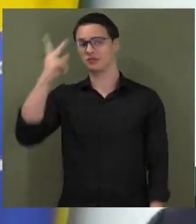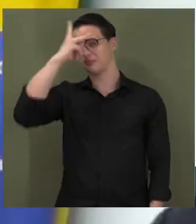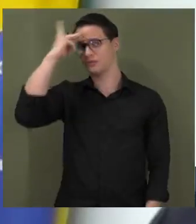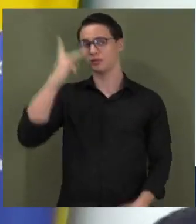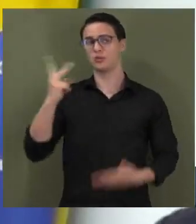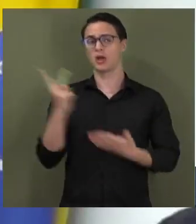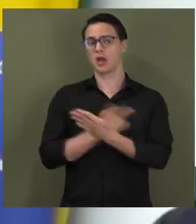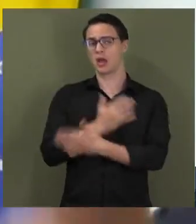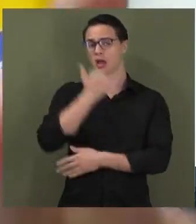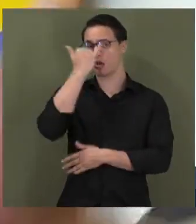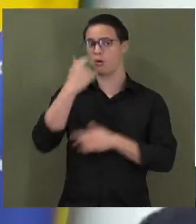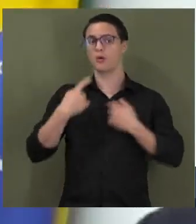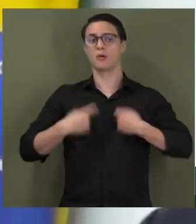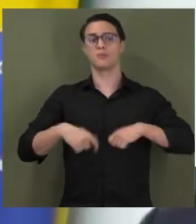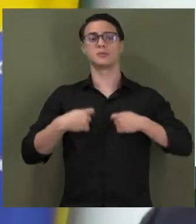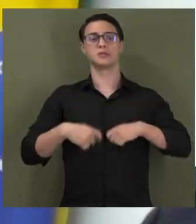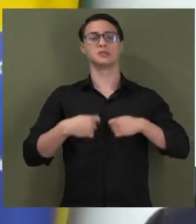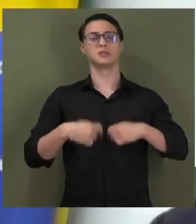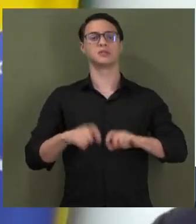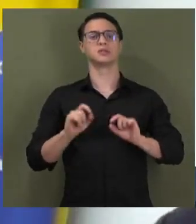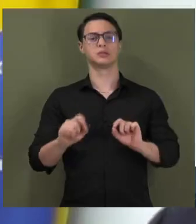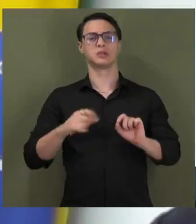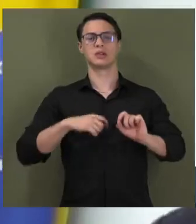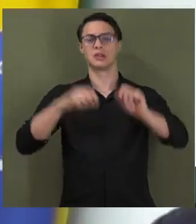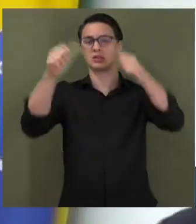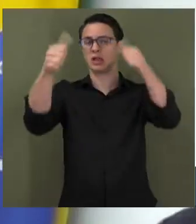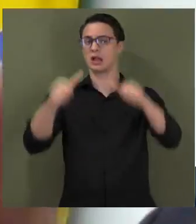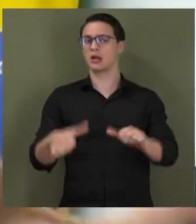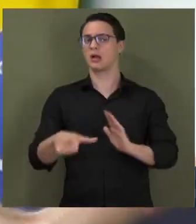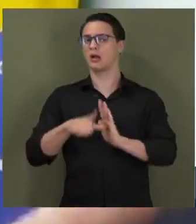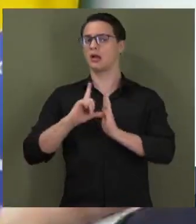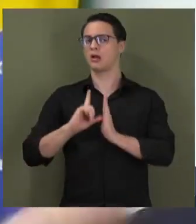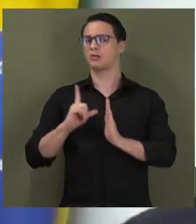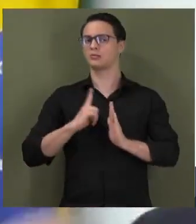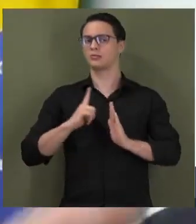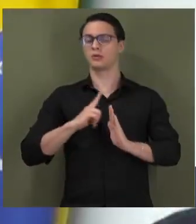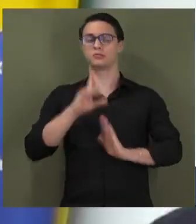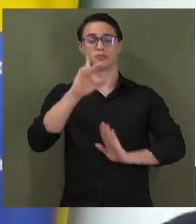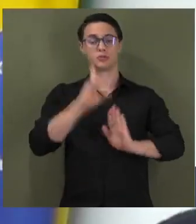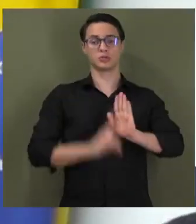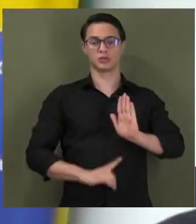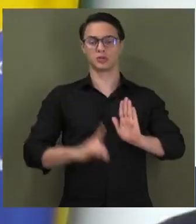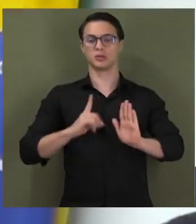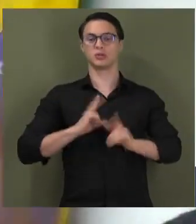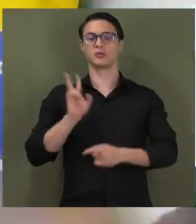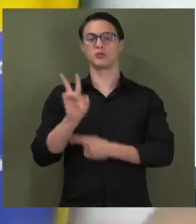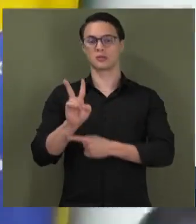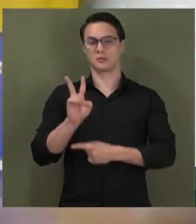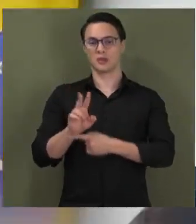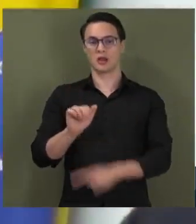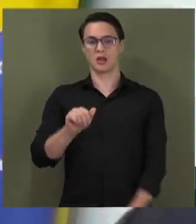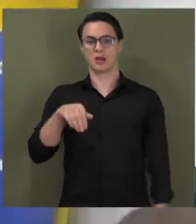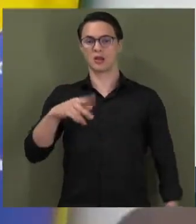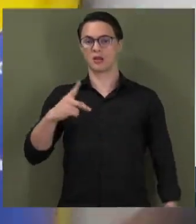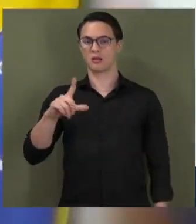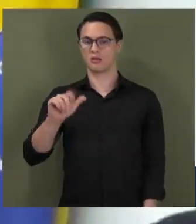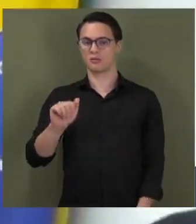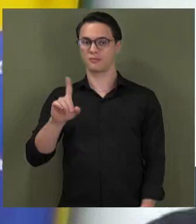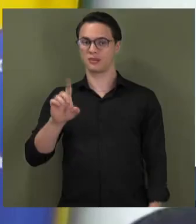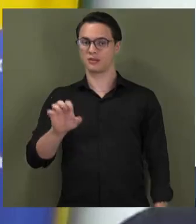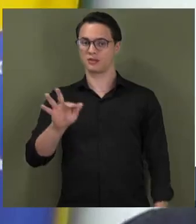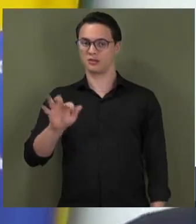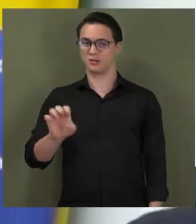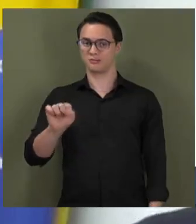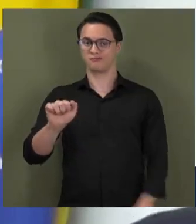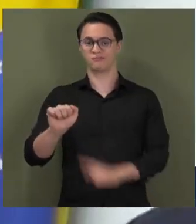precisa ser analisado o processo com direito à ampla defesa, o contraditório, o que não tem tido